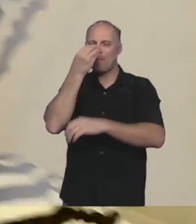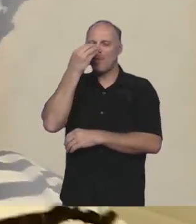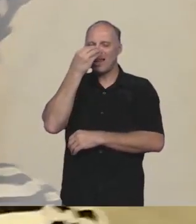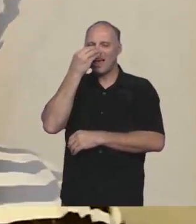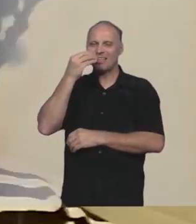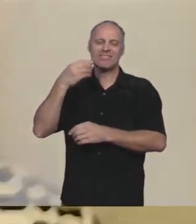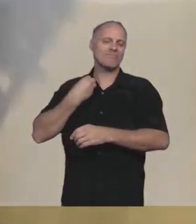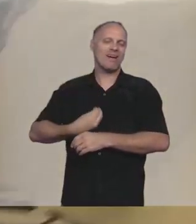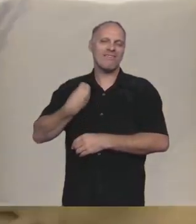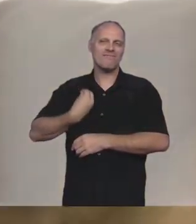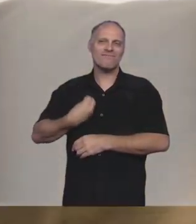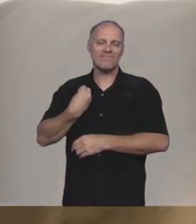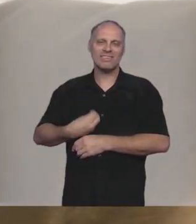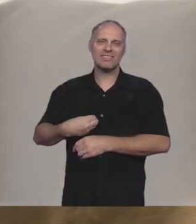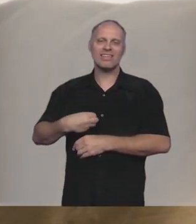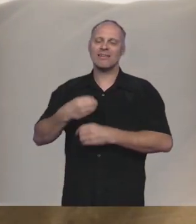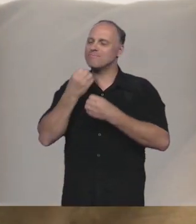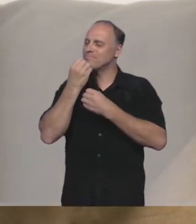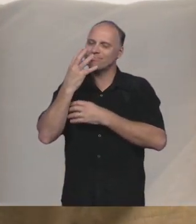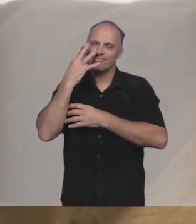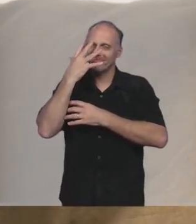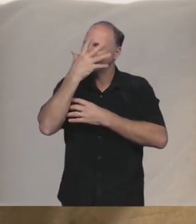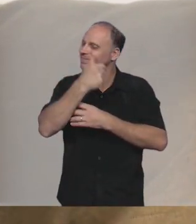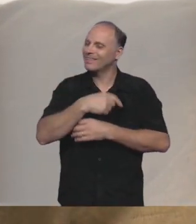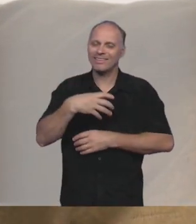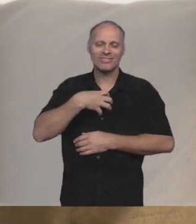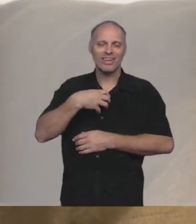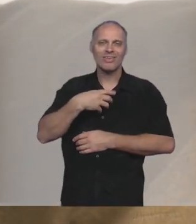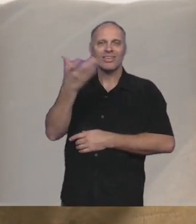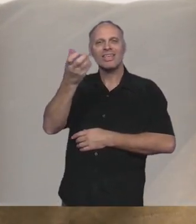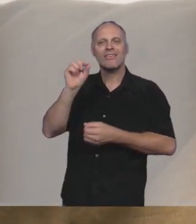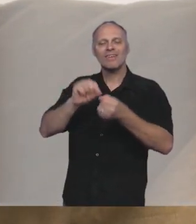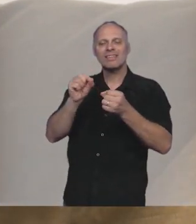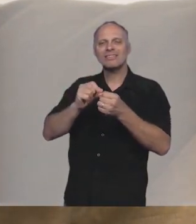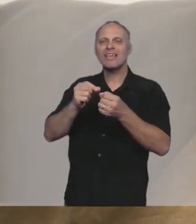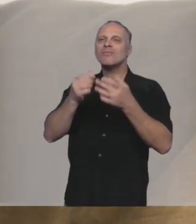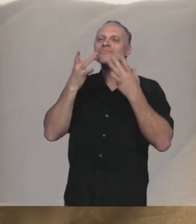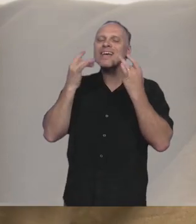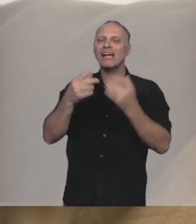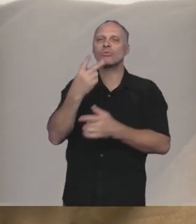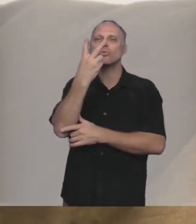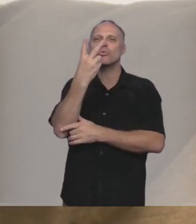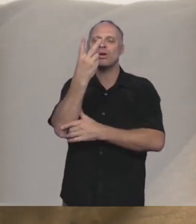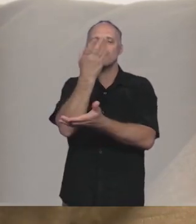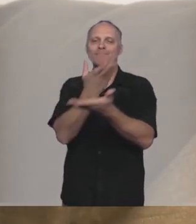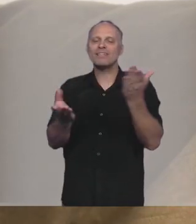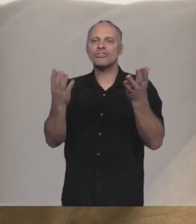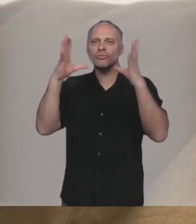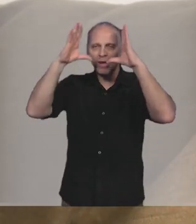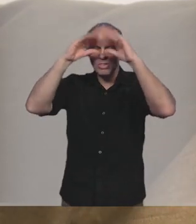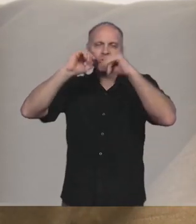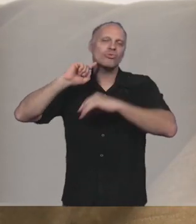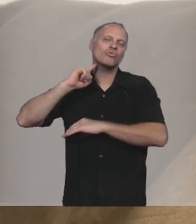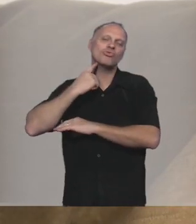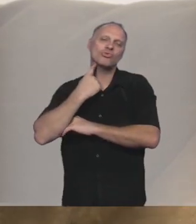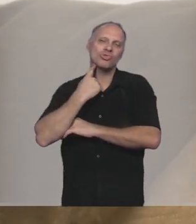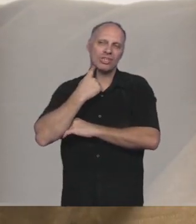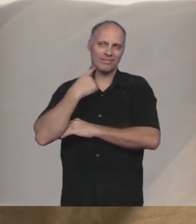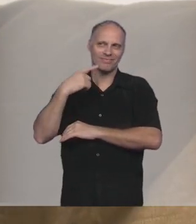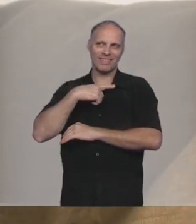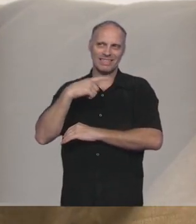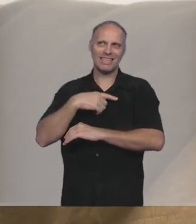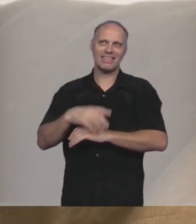malabarista, ele tem uma vida mambembe linda. Queríamos fazer 2 Perdidos numa Noite Suja, do